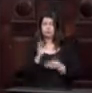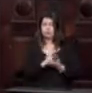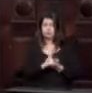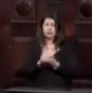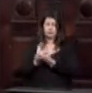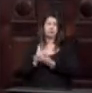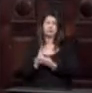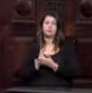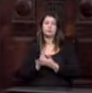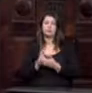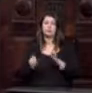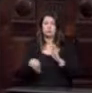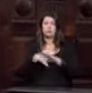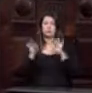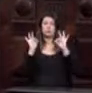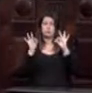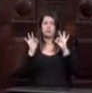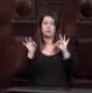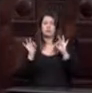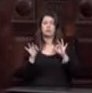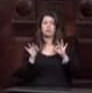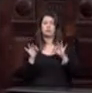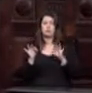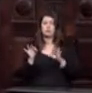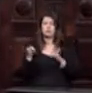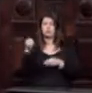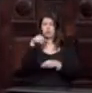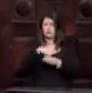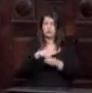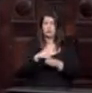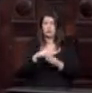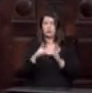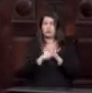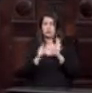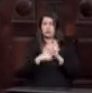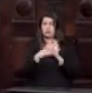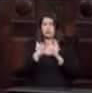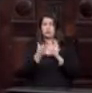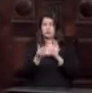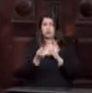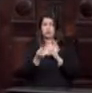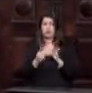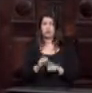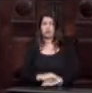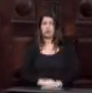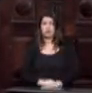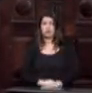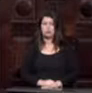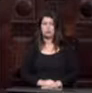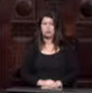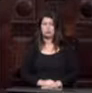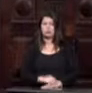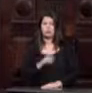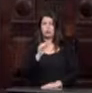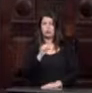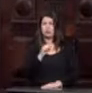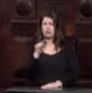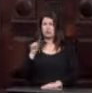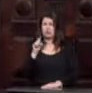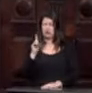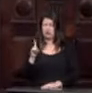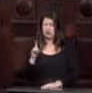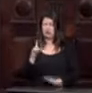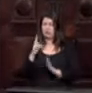dos fundos especiais dos órgãos descritos no artigo 20, inciso 2, alíneas A, B e D da